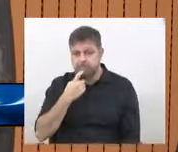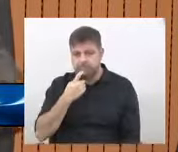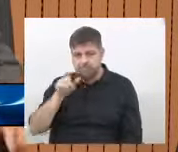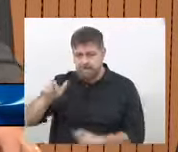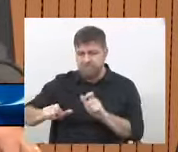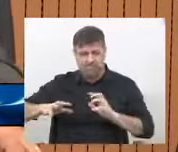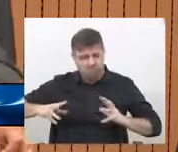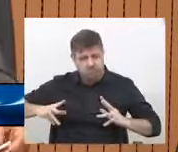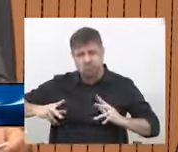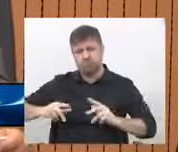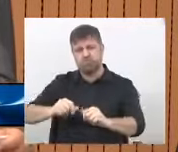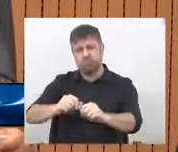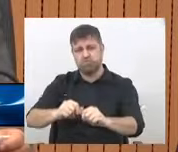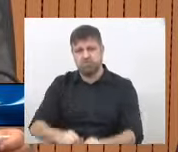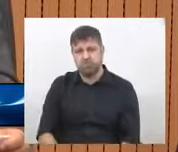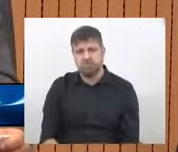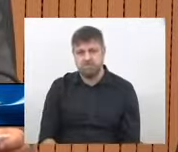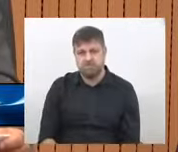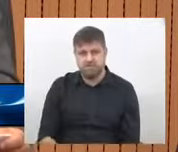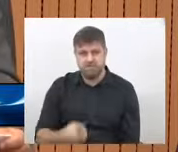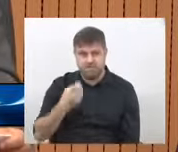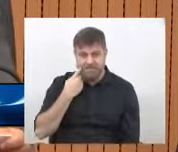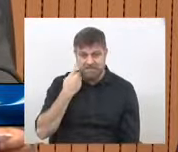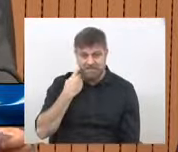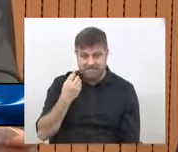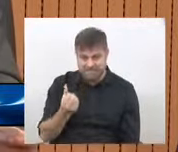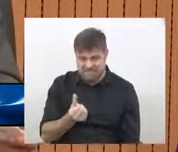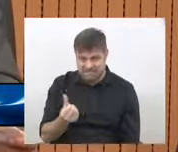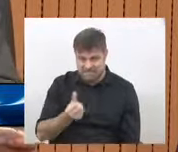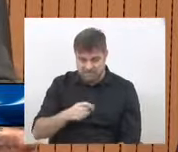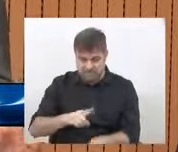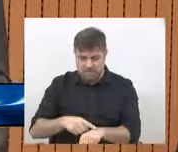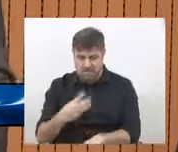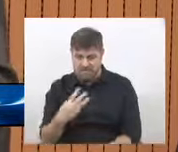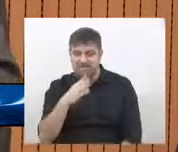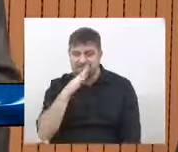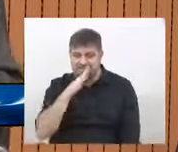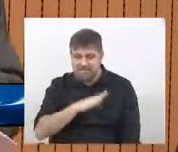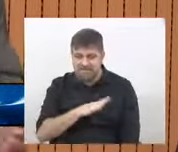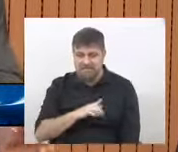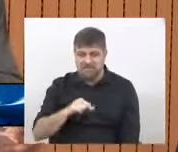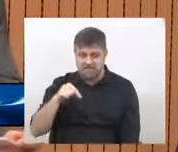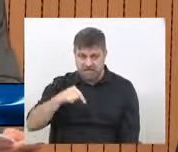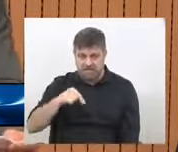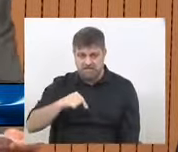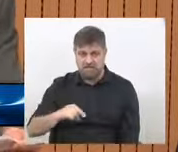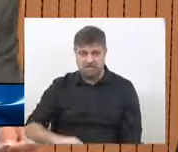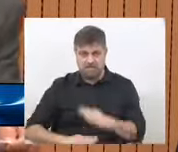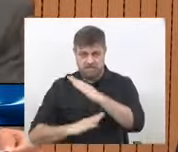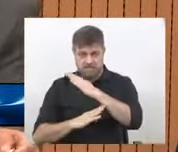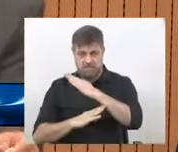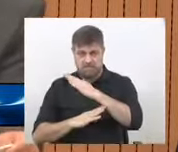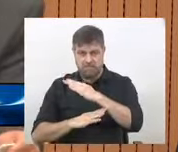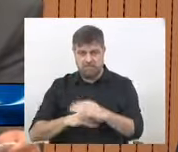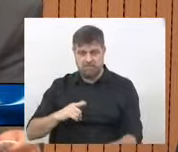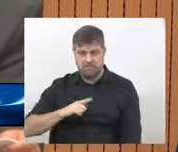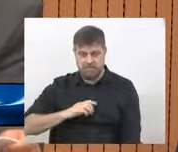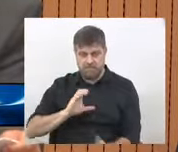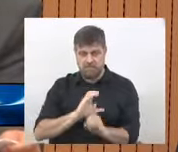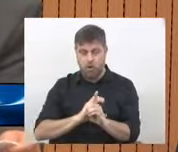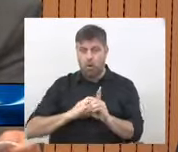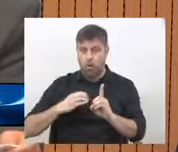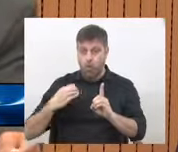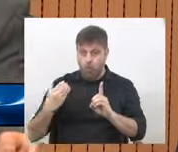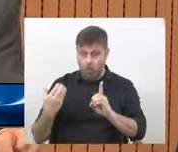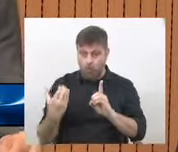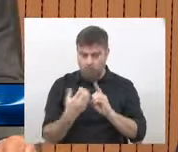que puderem, nesta sexta-feira, 15 horas da tarde, faremos aqui nesta casa um grande culto de